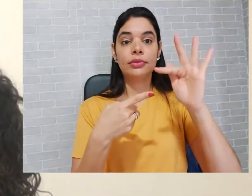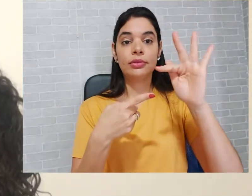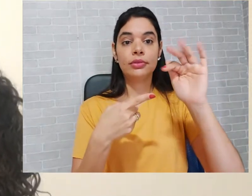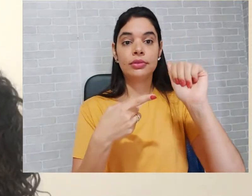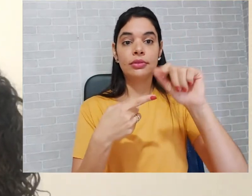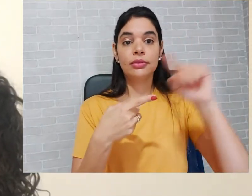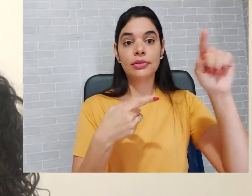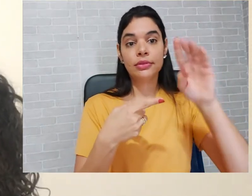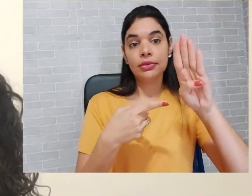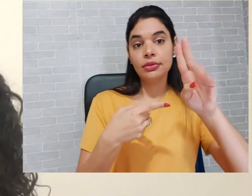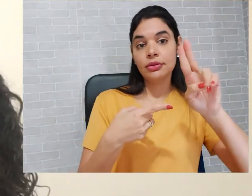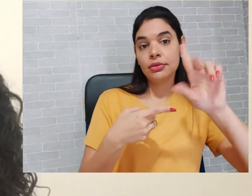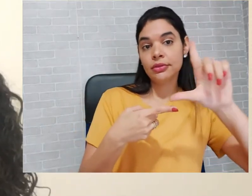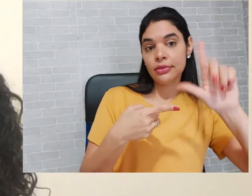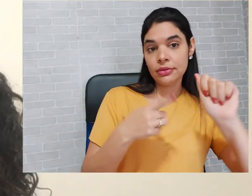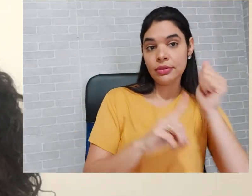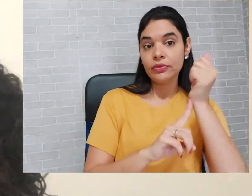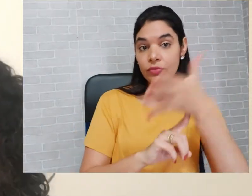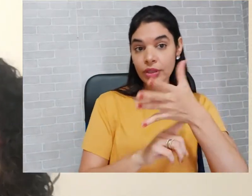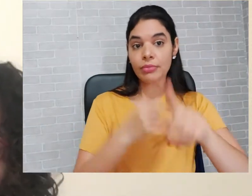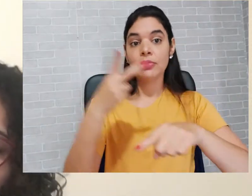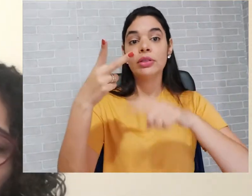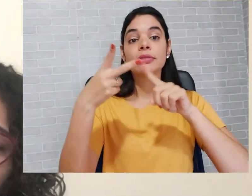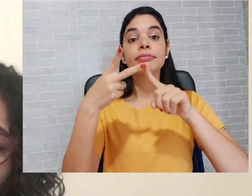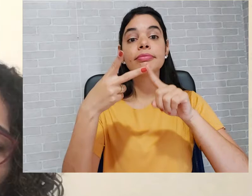fábulas e as lendas.